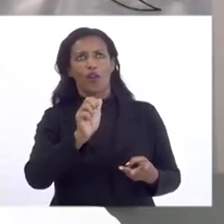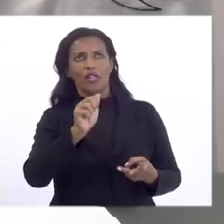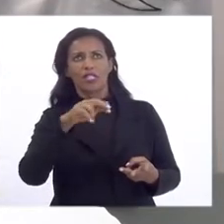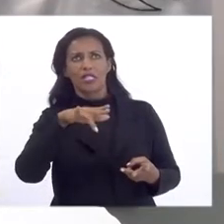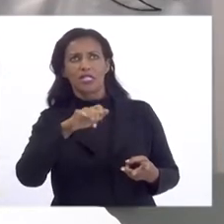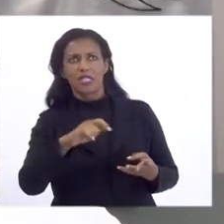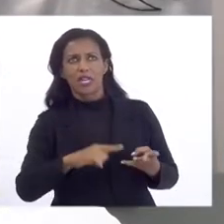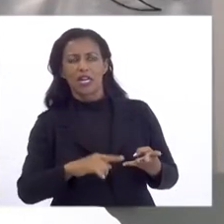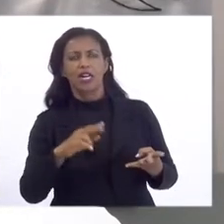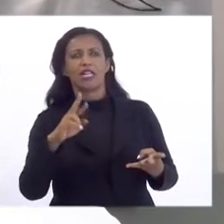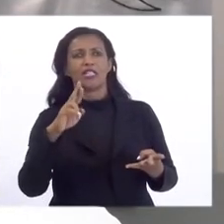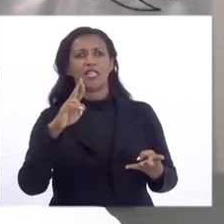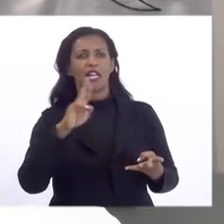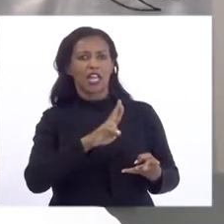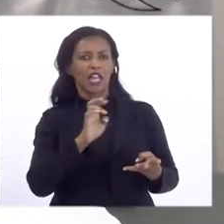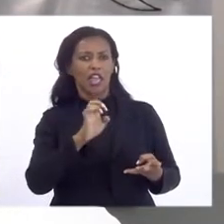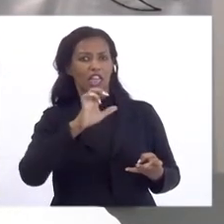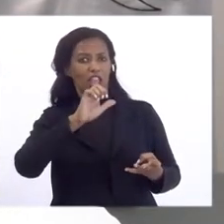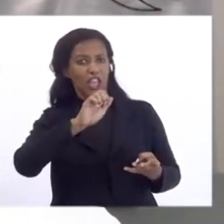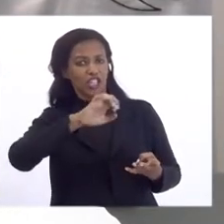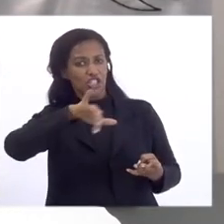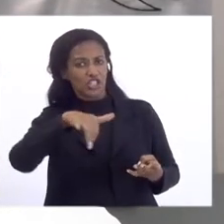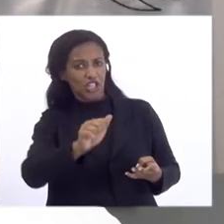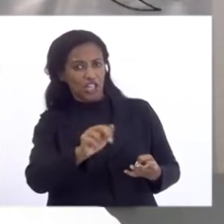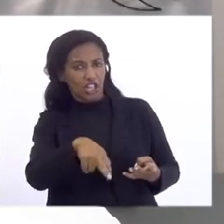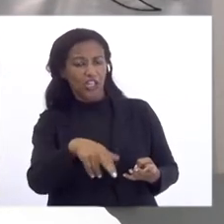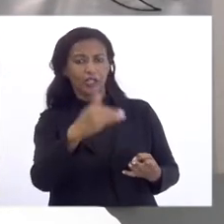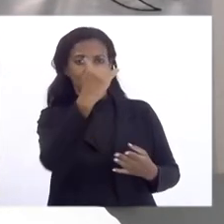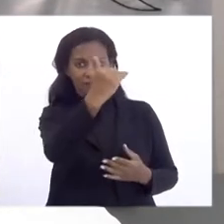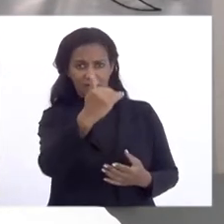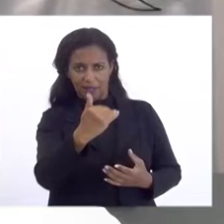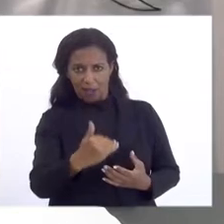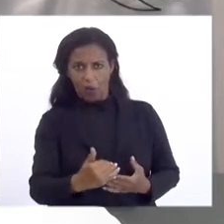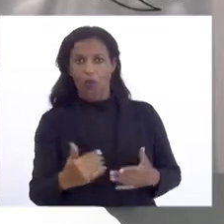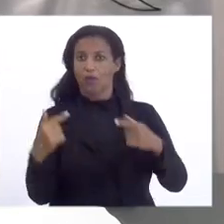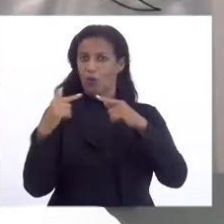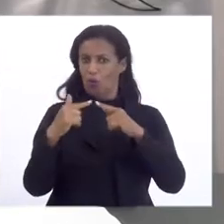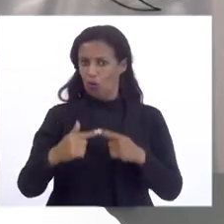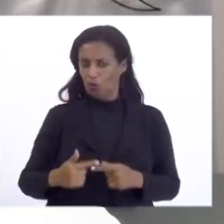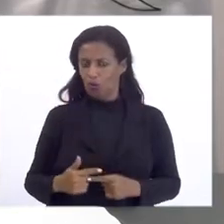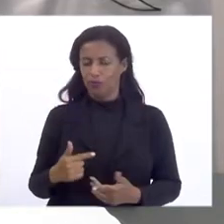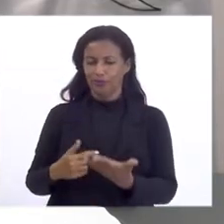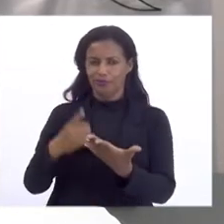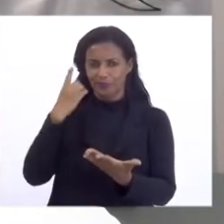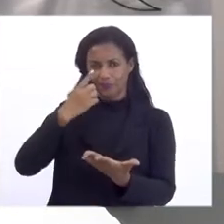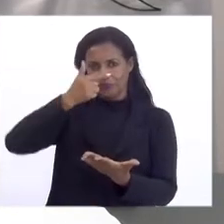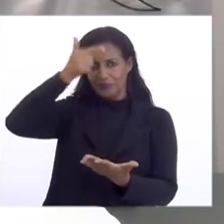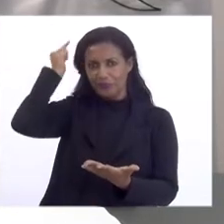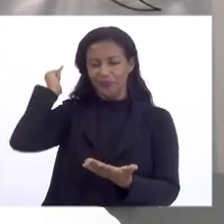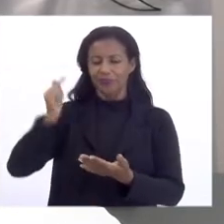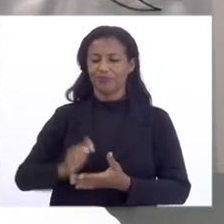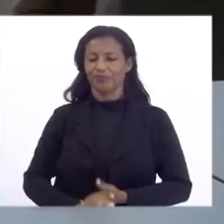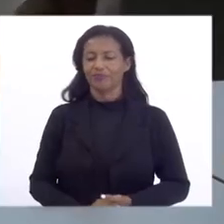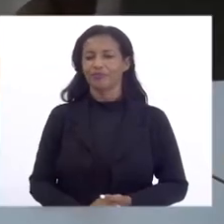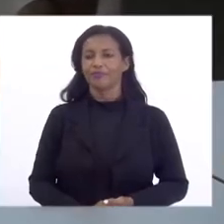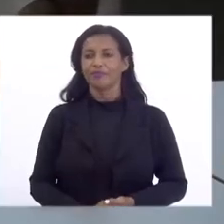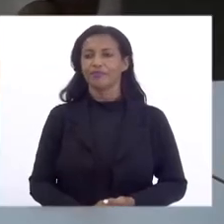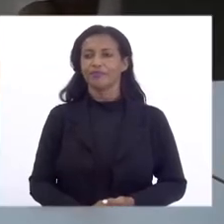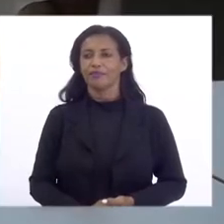Rejane e os demais deputados. Esse é o acordo. Deputado Luiz, quer falar? Quero. Deputado Luiz, bom. Esta não é a